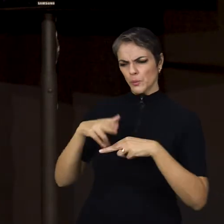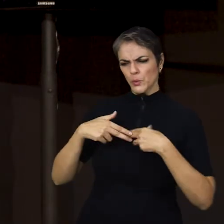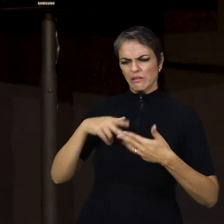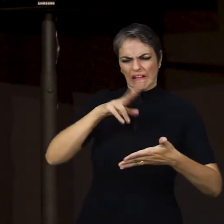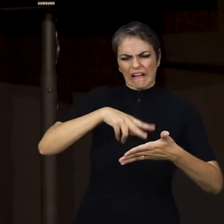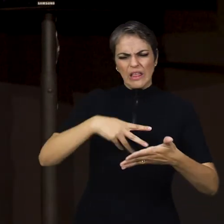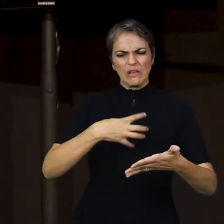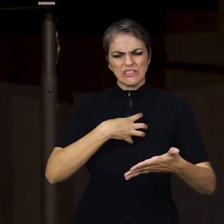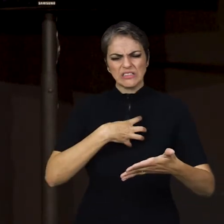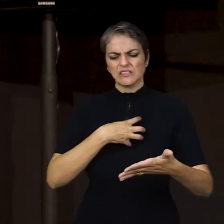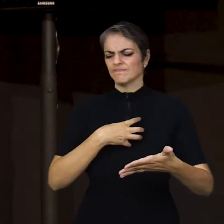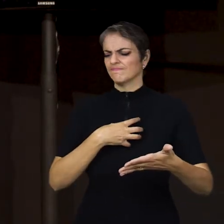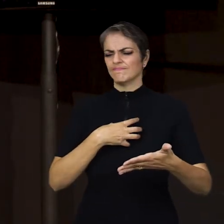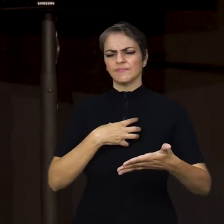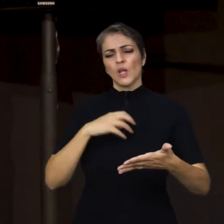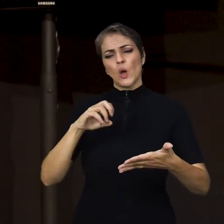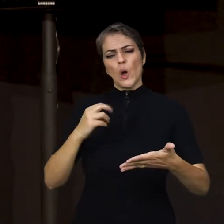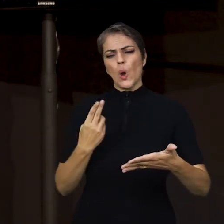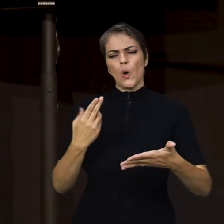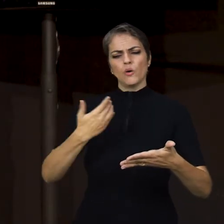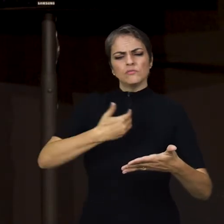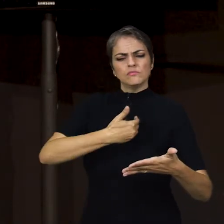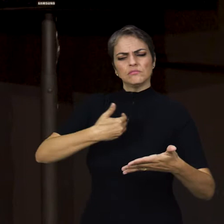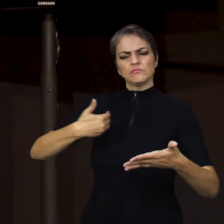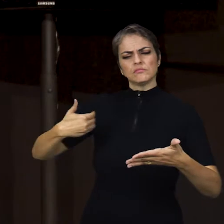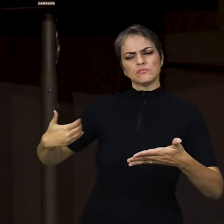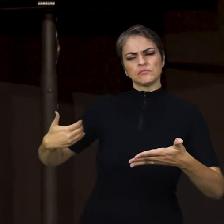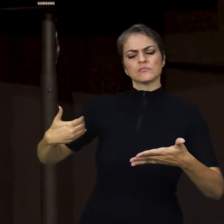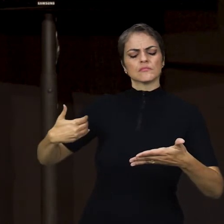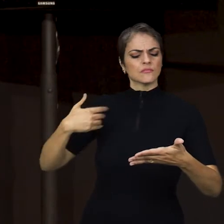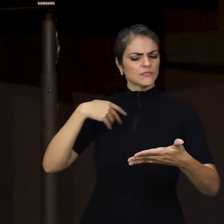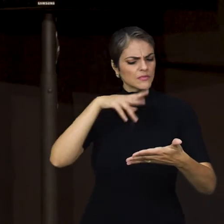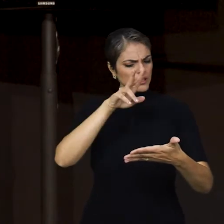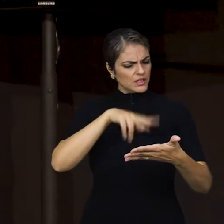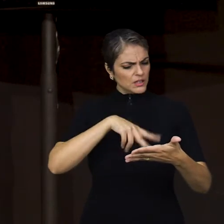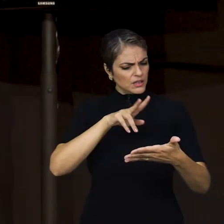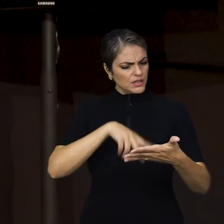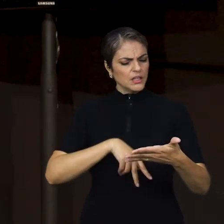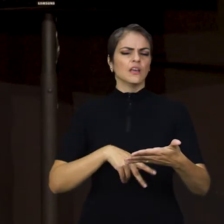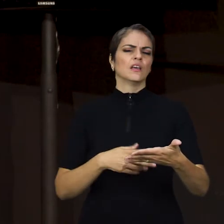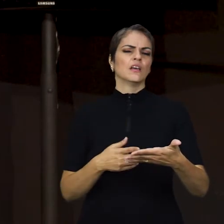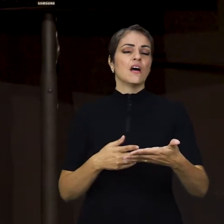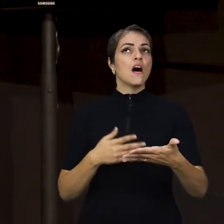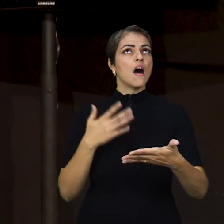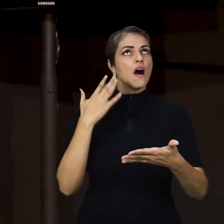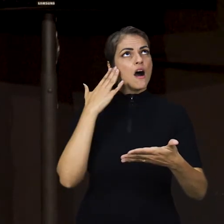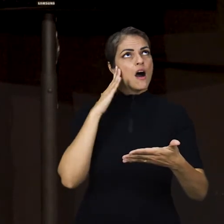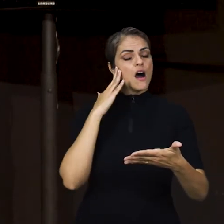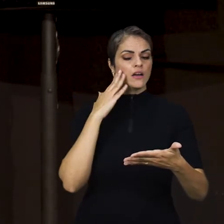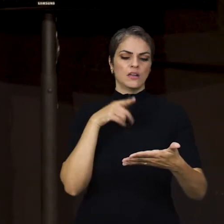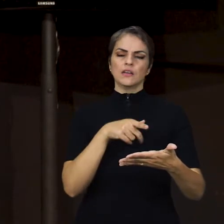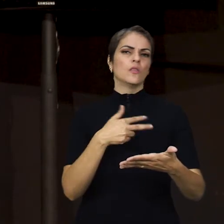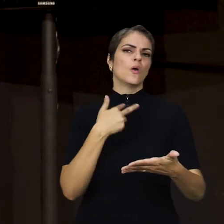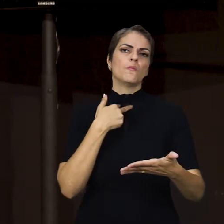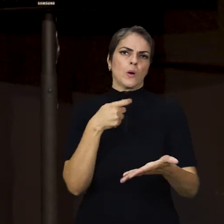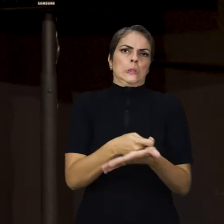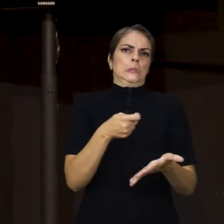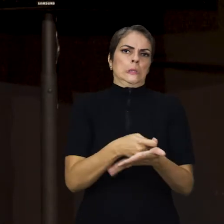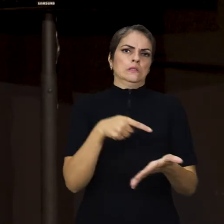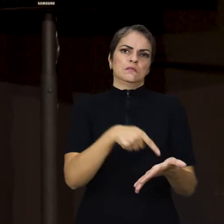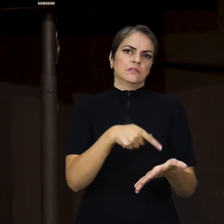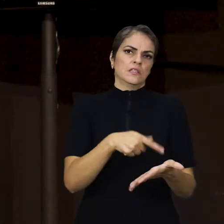estou ciente dessas coisas, mas não para forçar o texto, manipular o texto, mas para